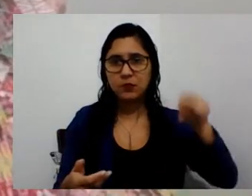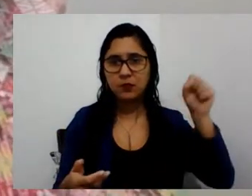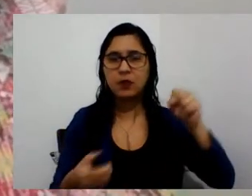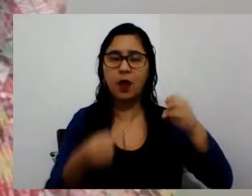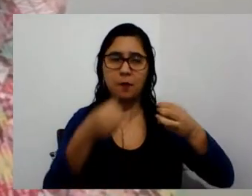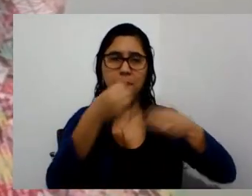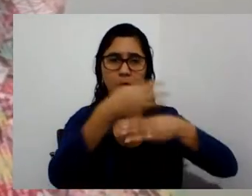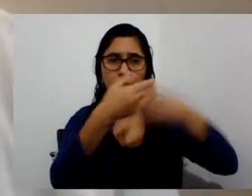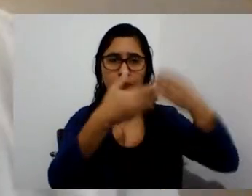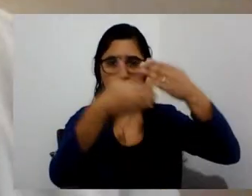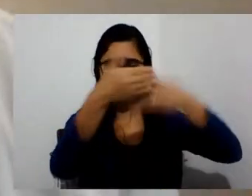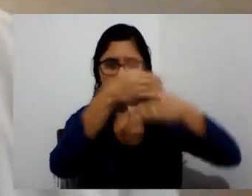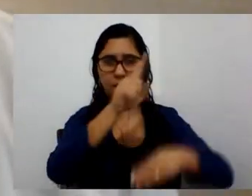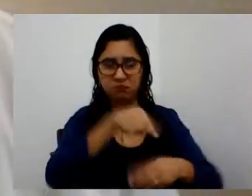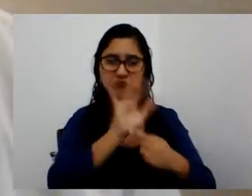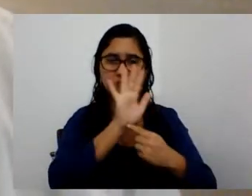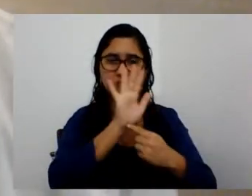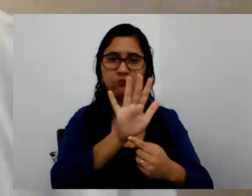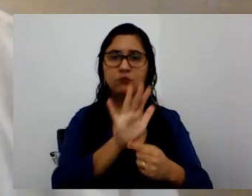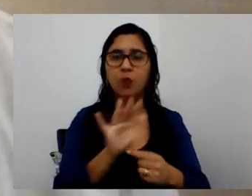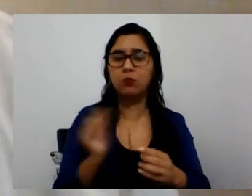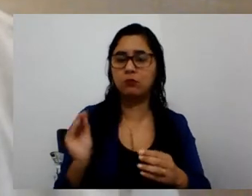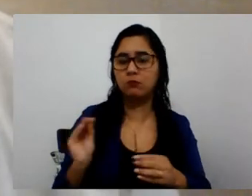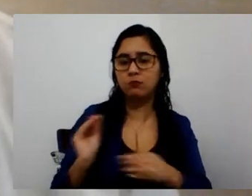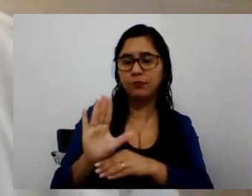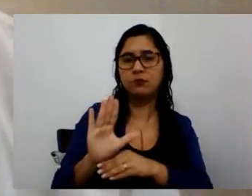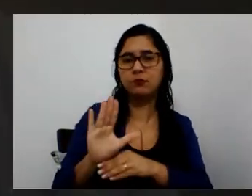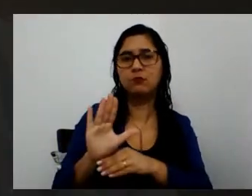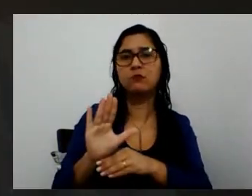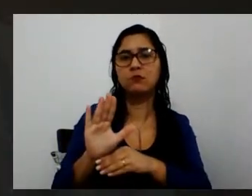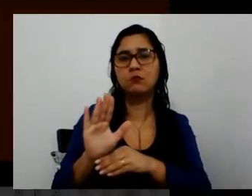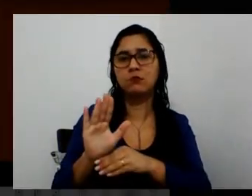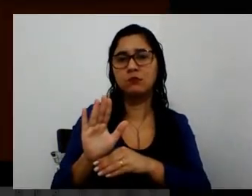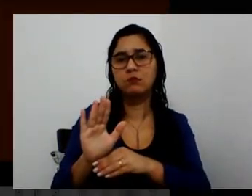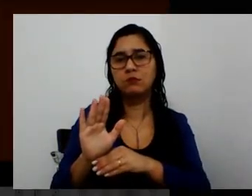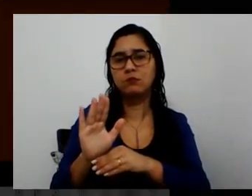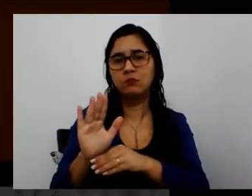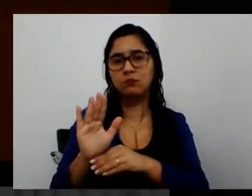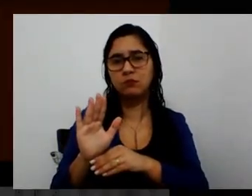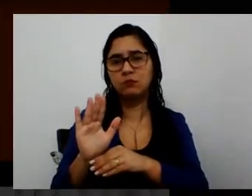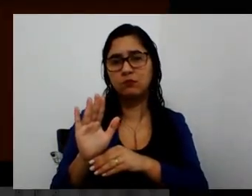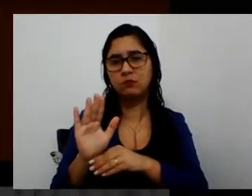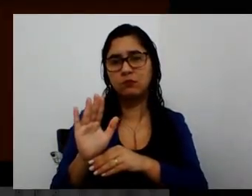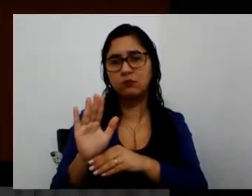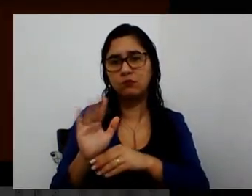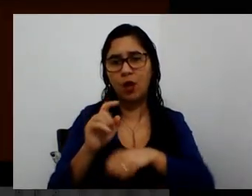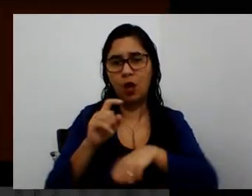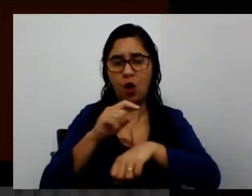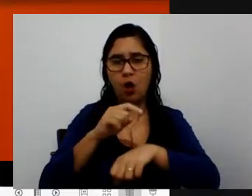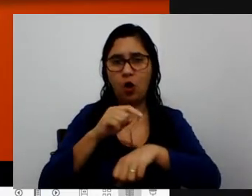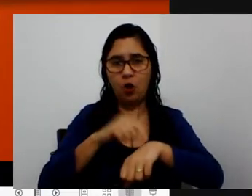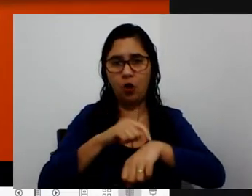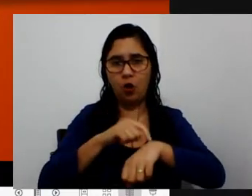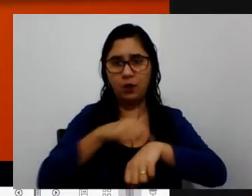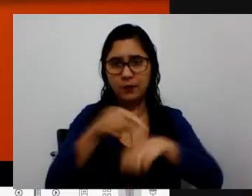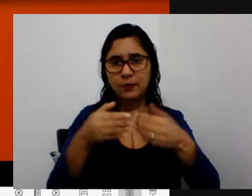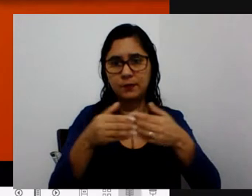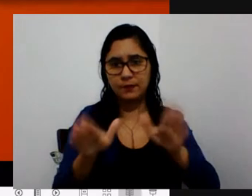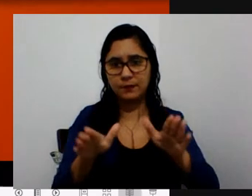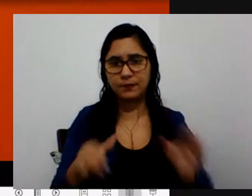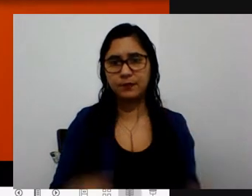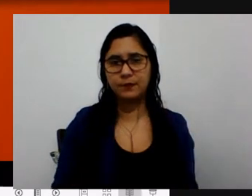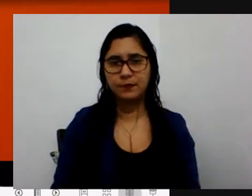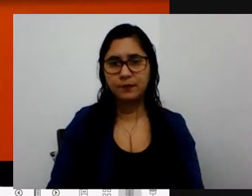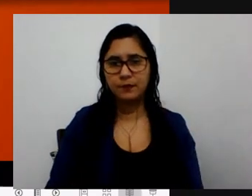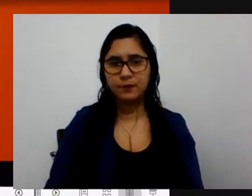PowerPoint. Então, eu gostaria que fosse posto já no ar para a gente poder começar o cronômetro. Poderia. Então,